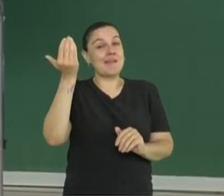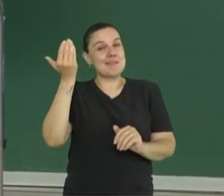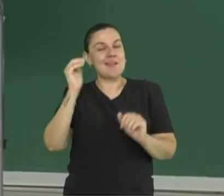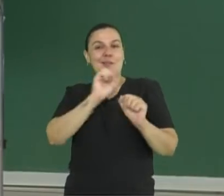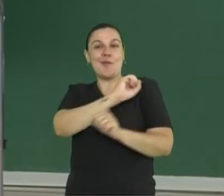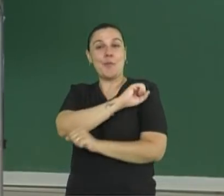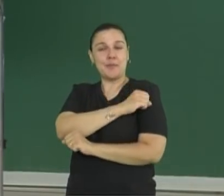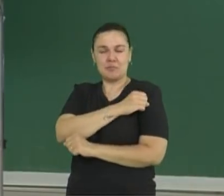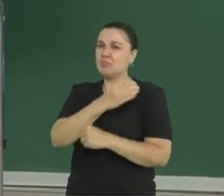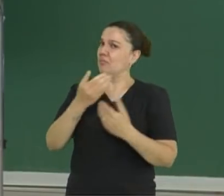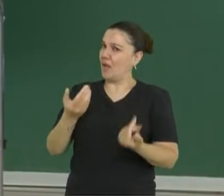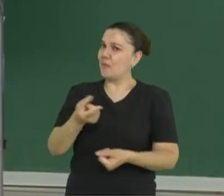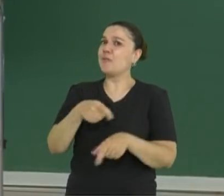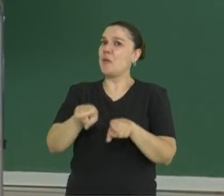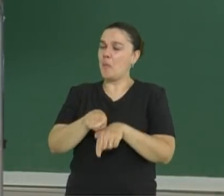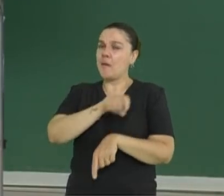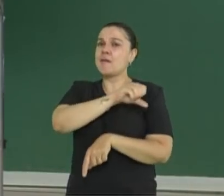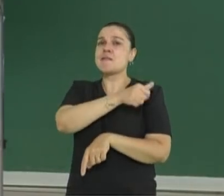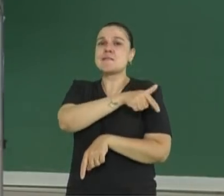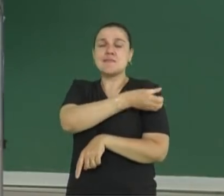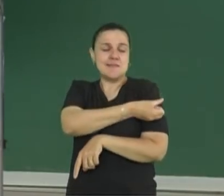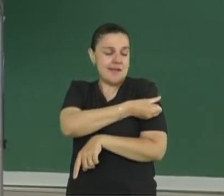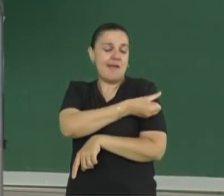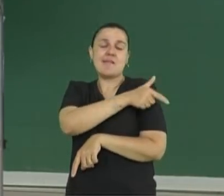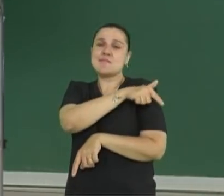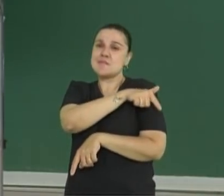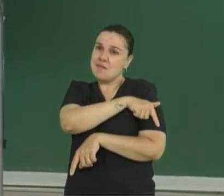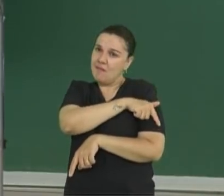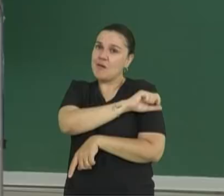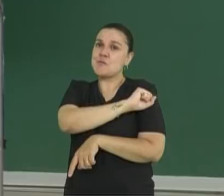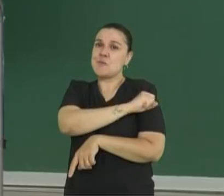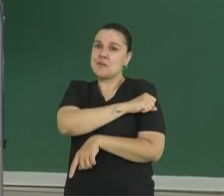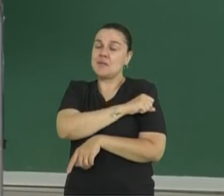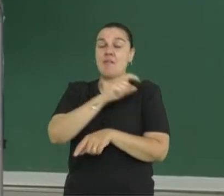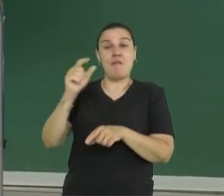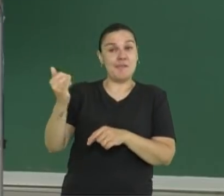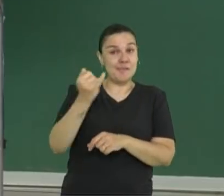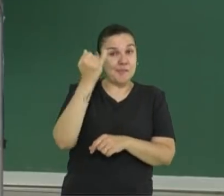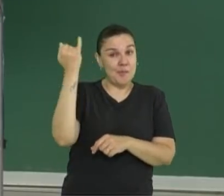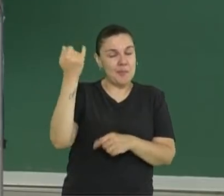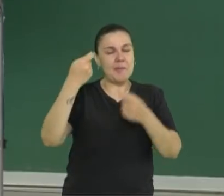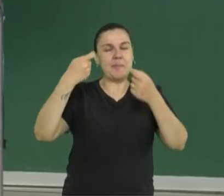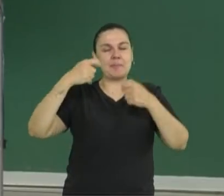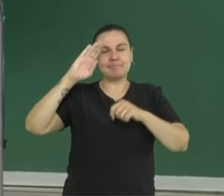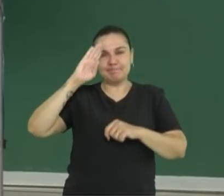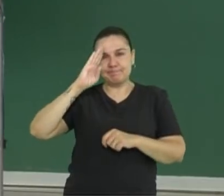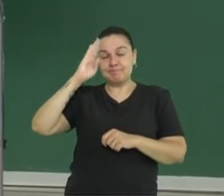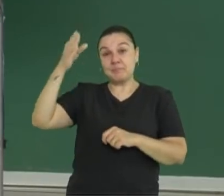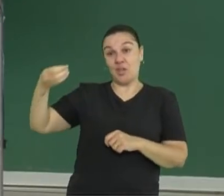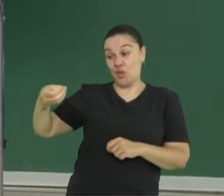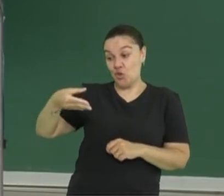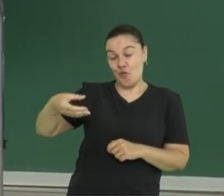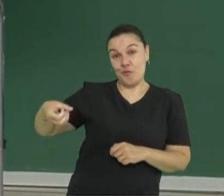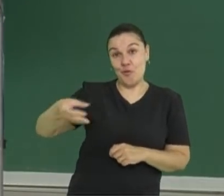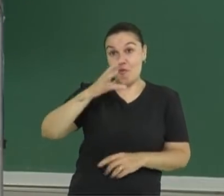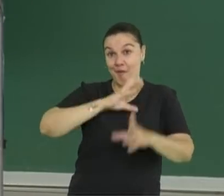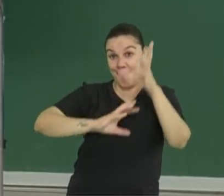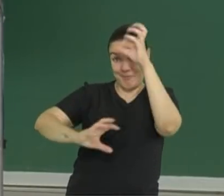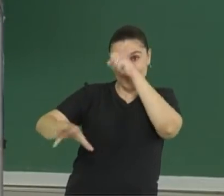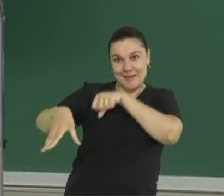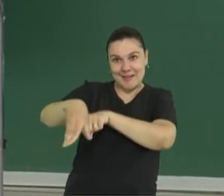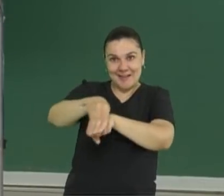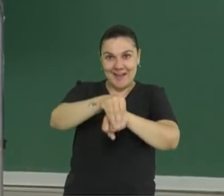ano ou até de anos anteriores que são essenciais, são fundamentais para novos conteúdos, para